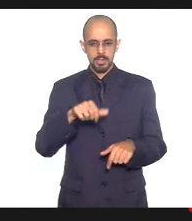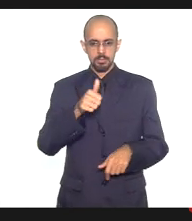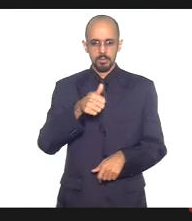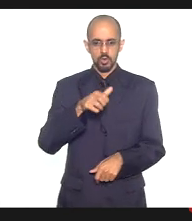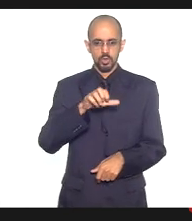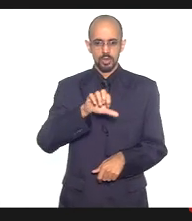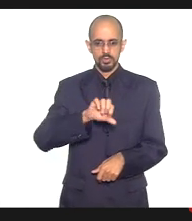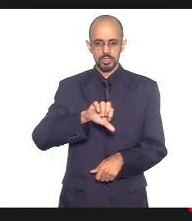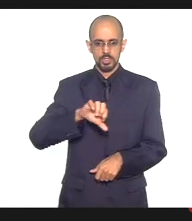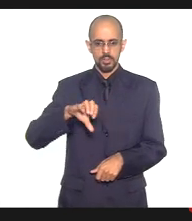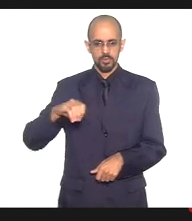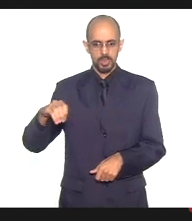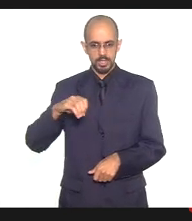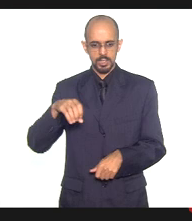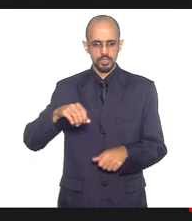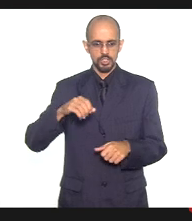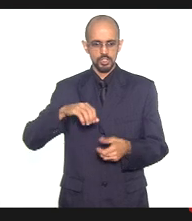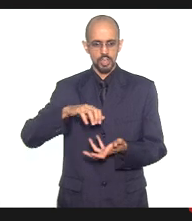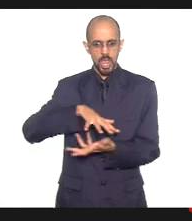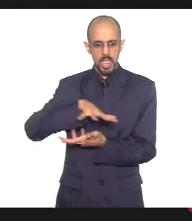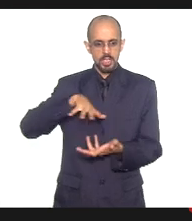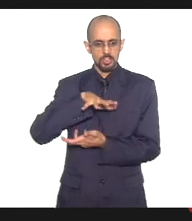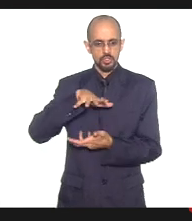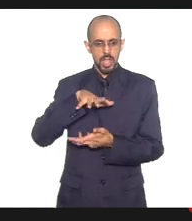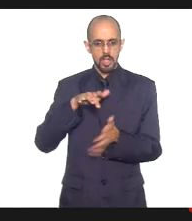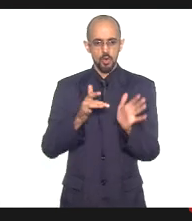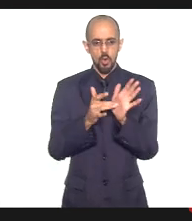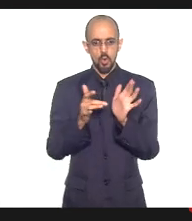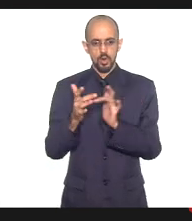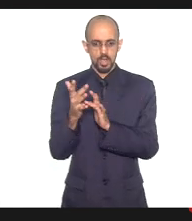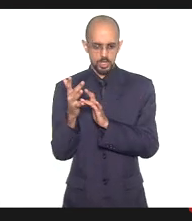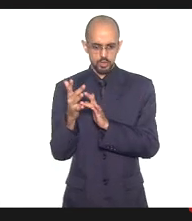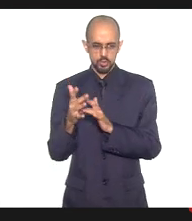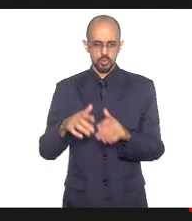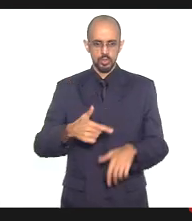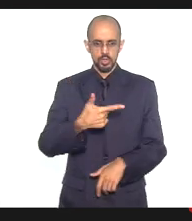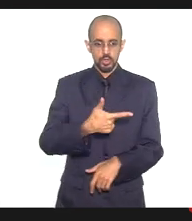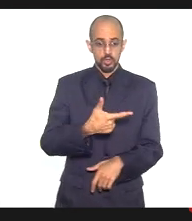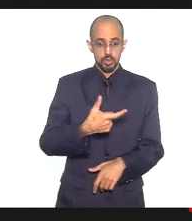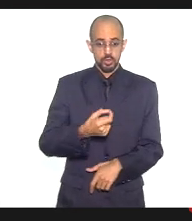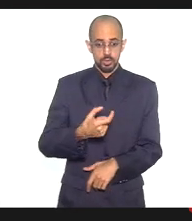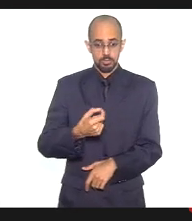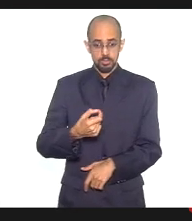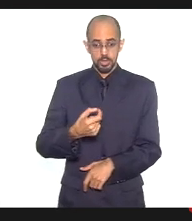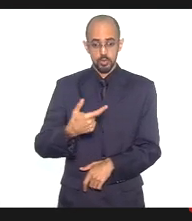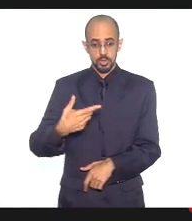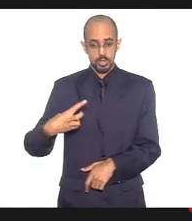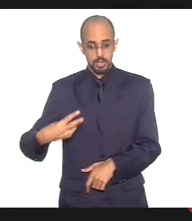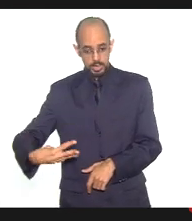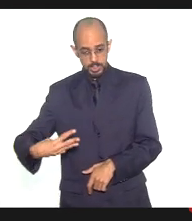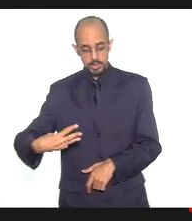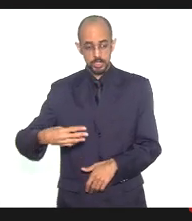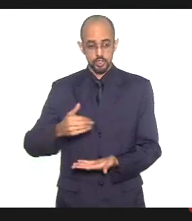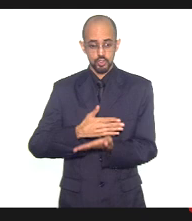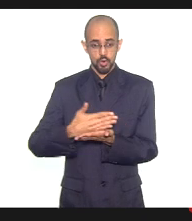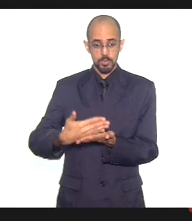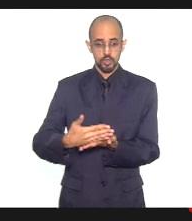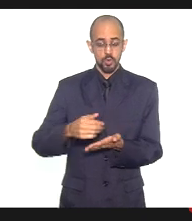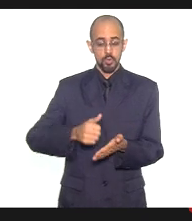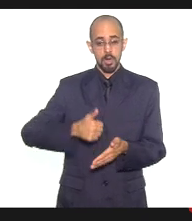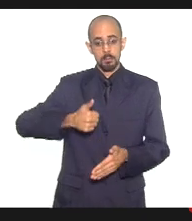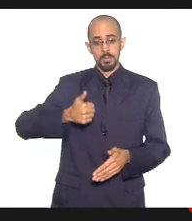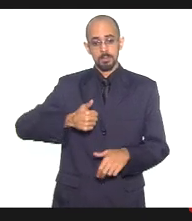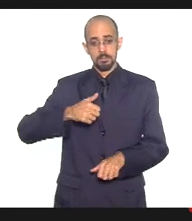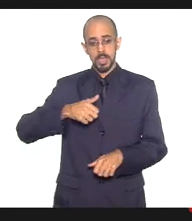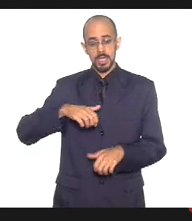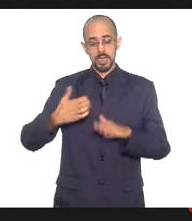restaurar o Cristo Redentor e, em 2003, iniciamos como a primeira empresa internacional do setor de óleo e gás,